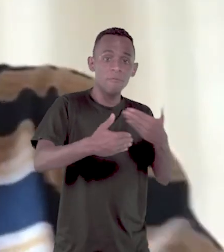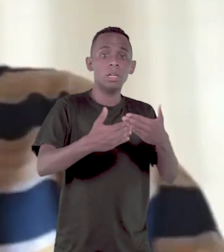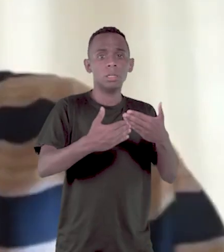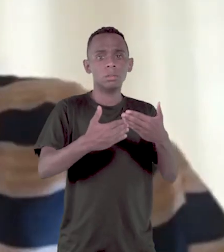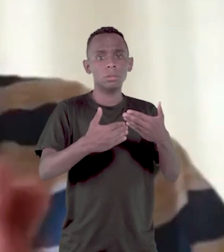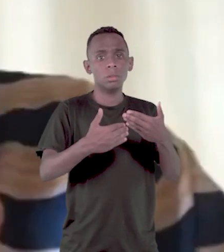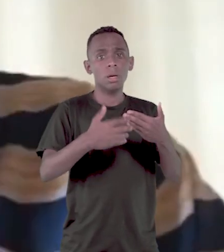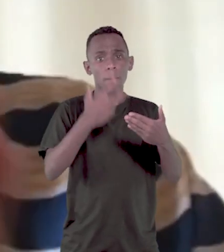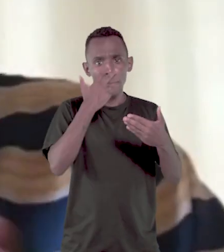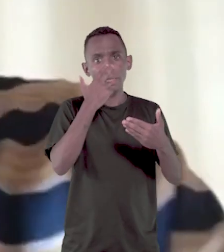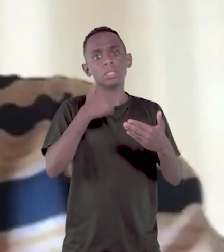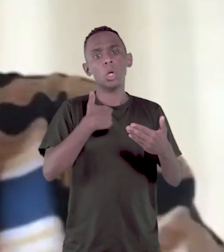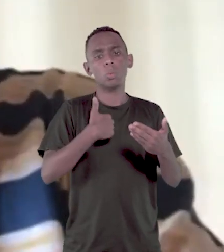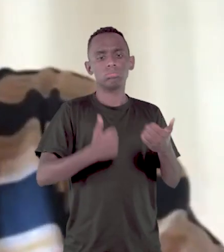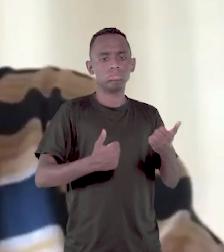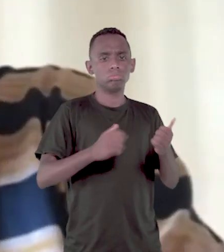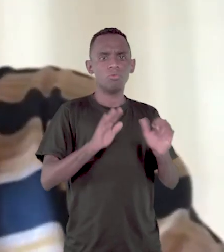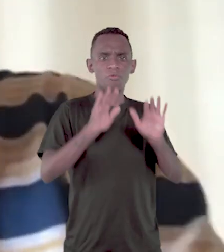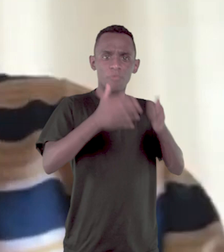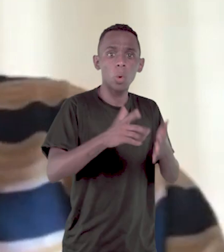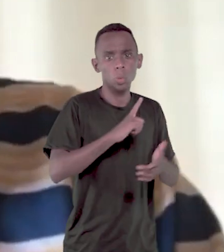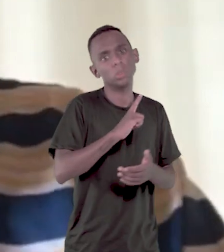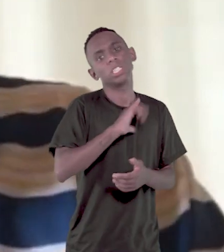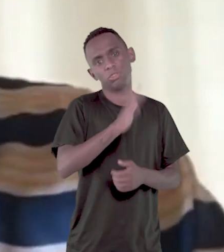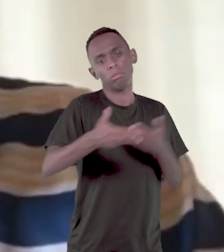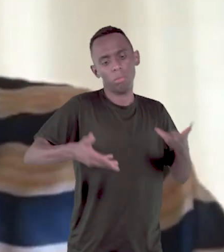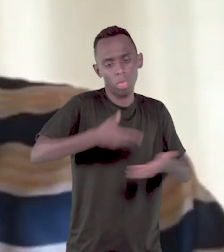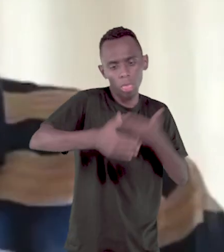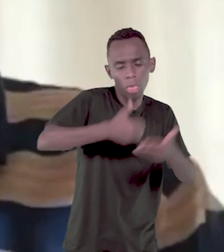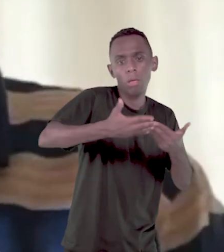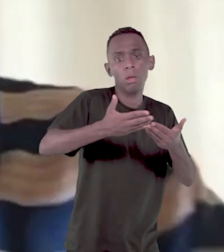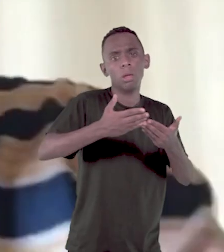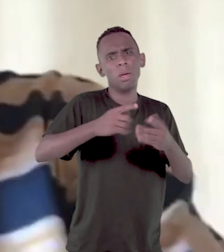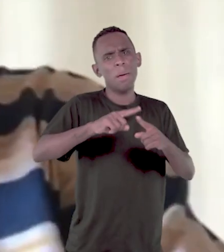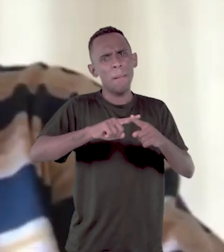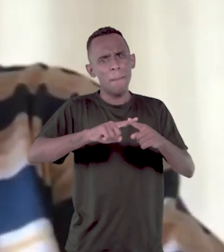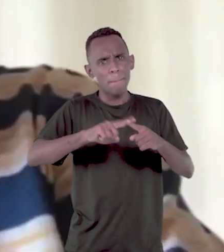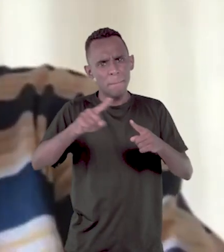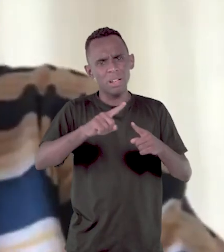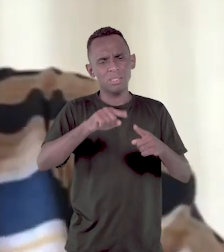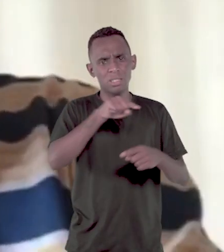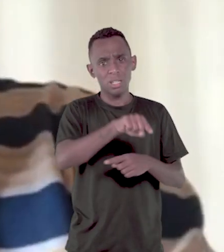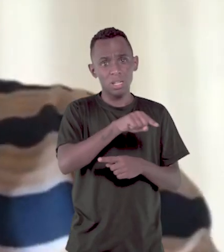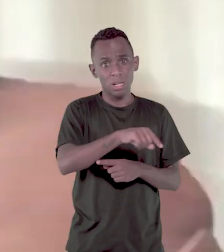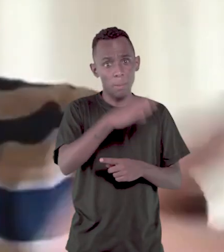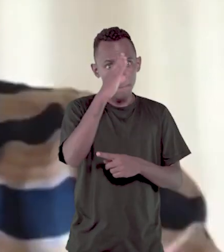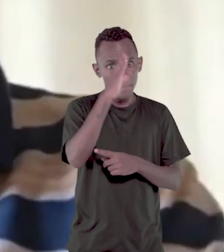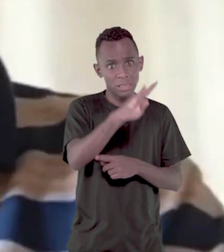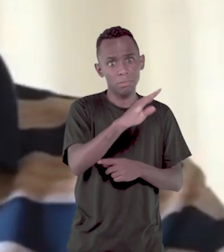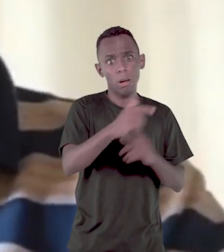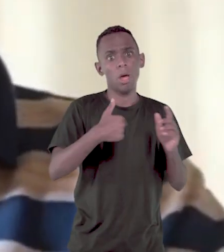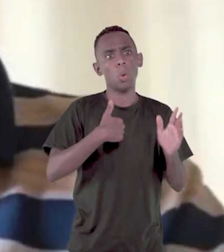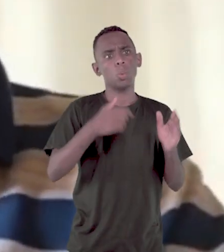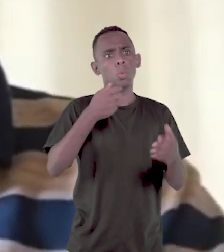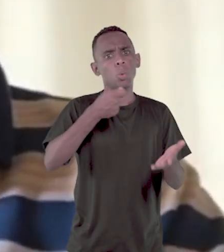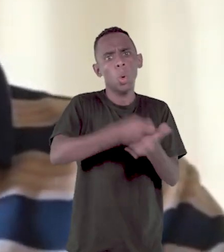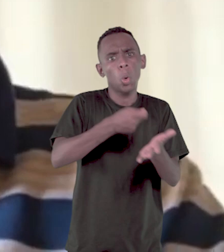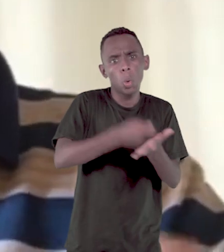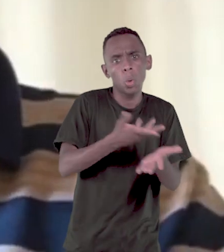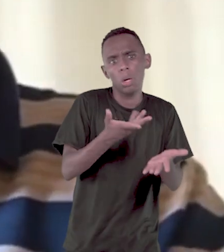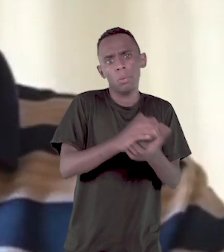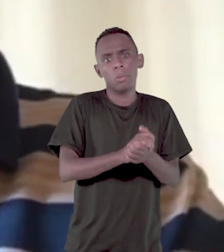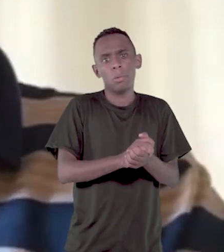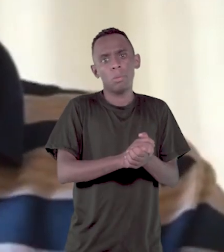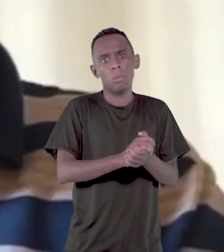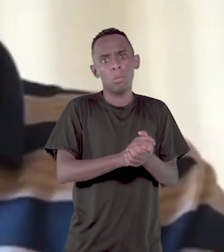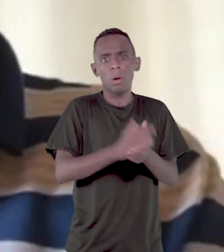certa temática, isso já mostra um certo engajamento. Agora, também é evidente que esse engajamento não necessariamente se transforme em panfleto.